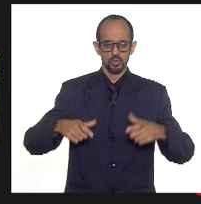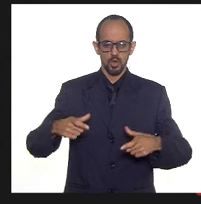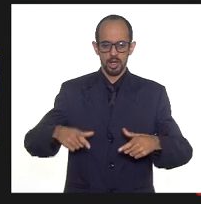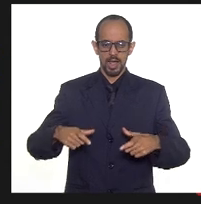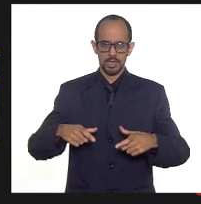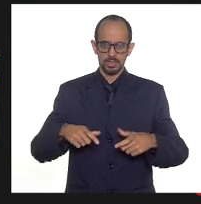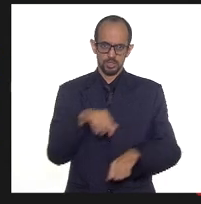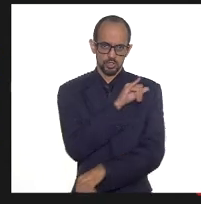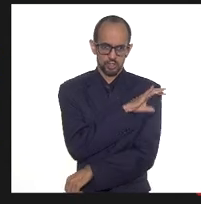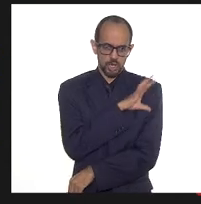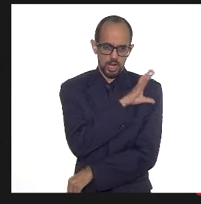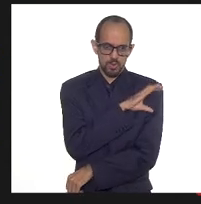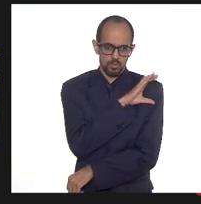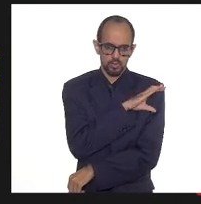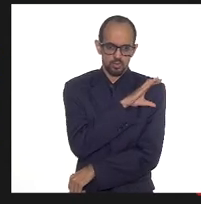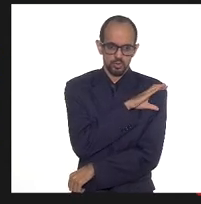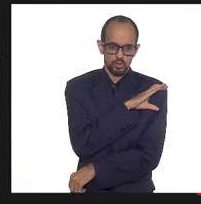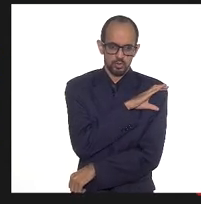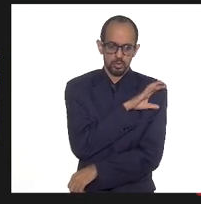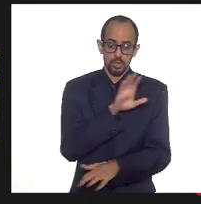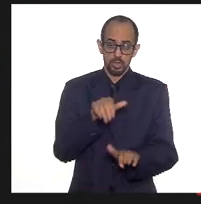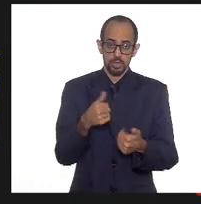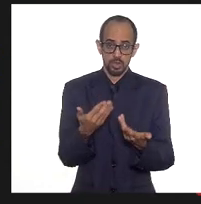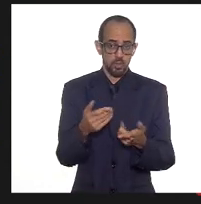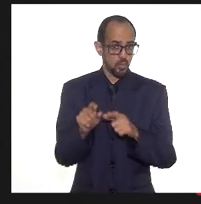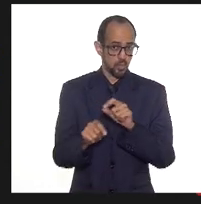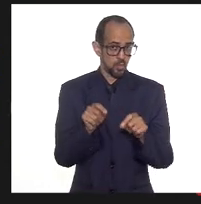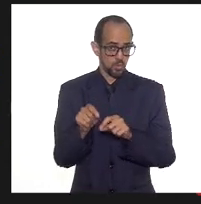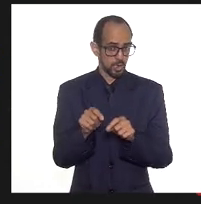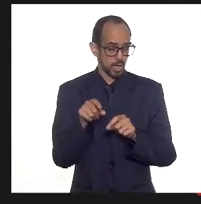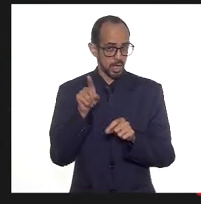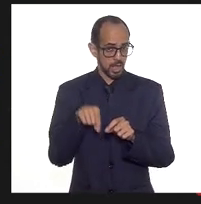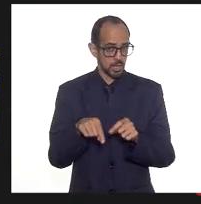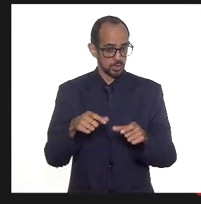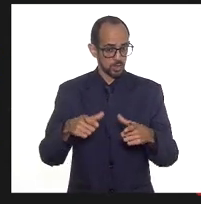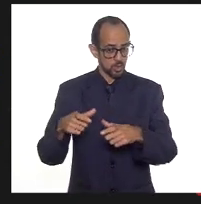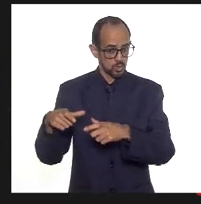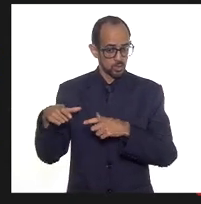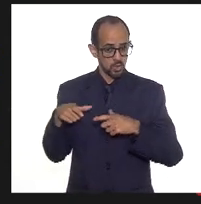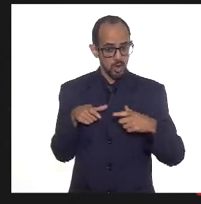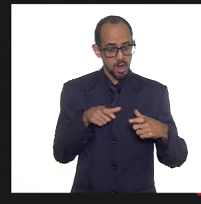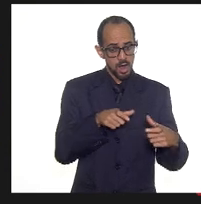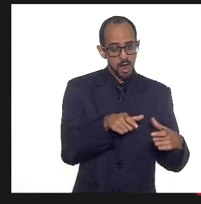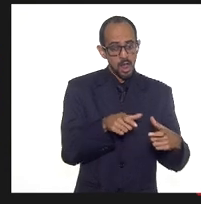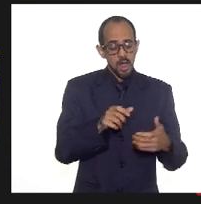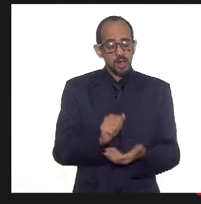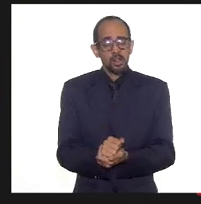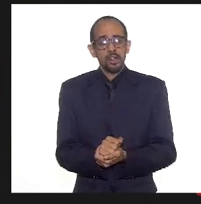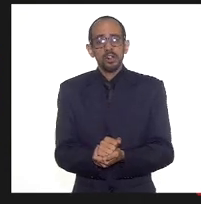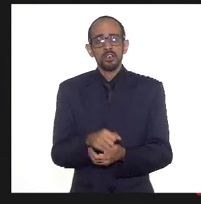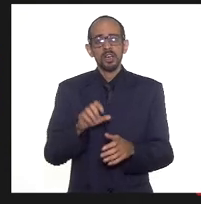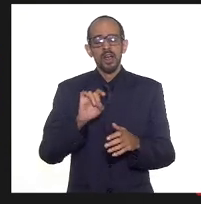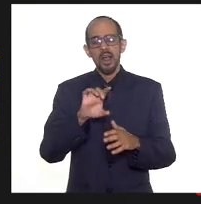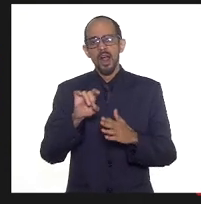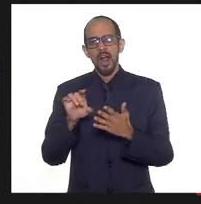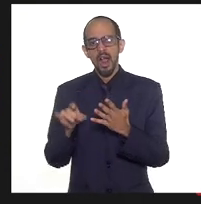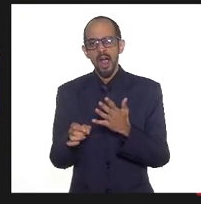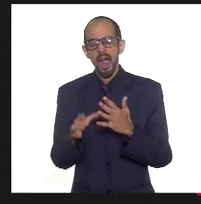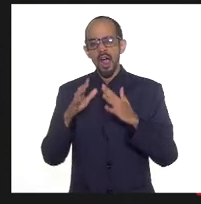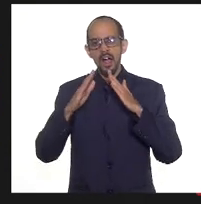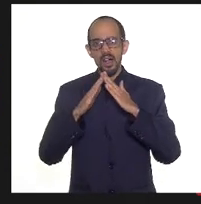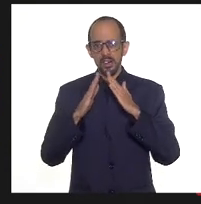Campos. Então, basicamente, essa é a localização dos terrenos, dos terreiros e dos